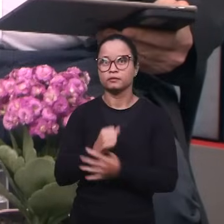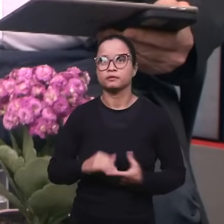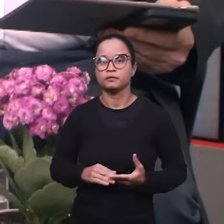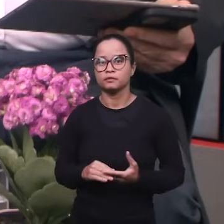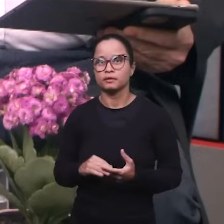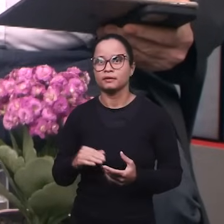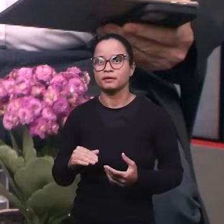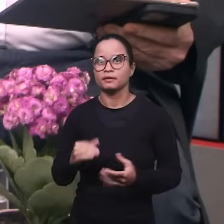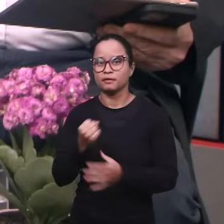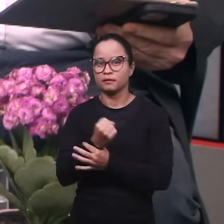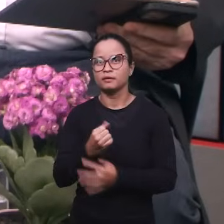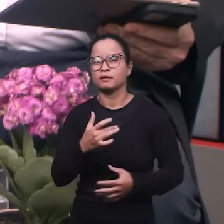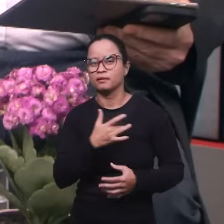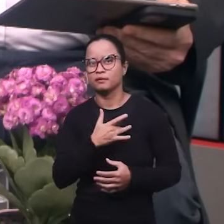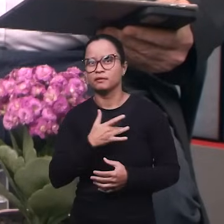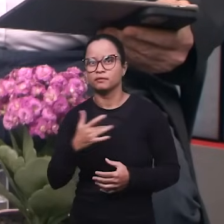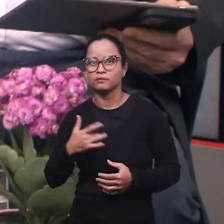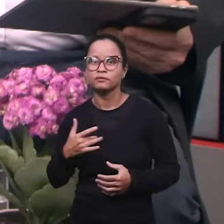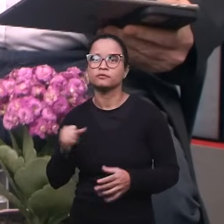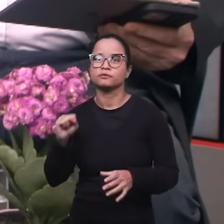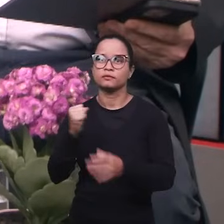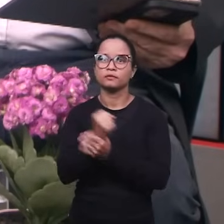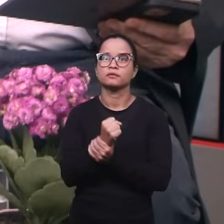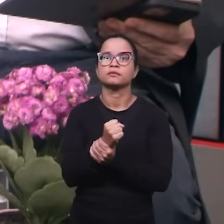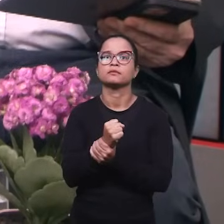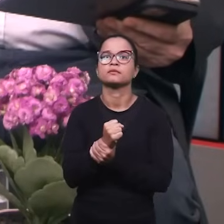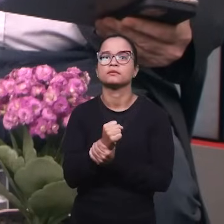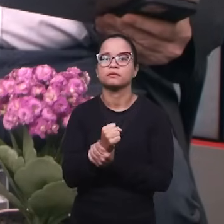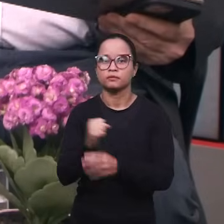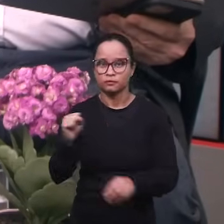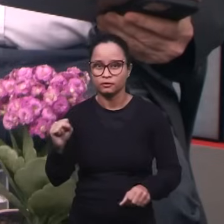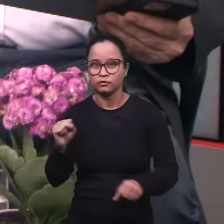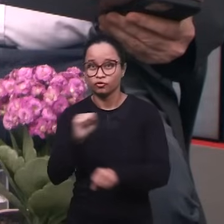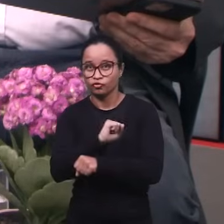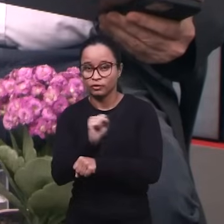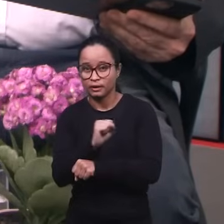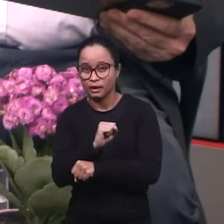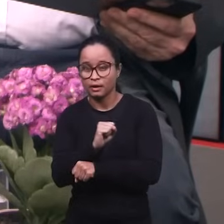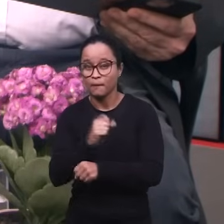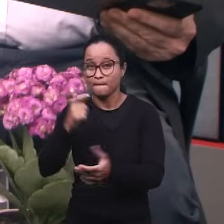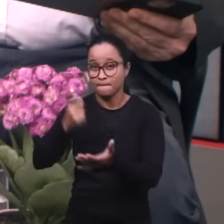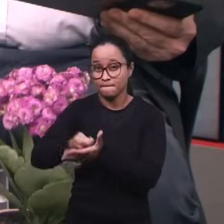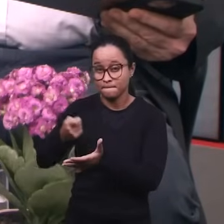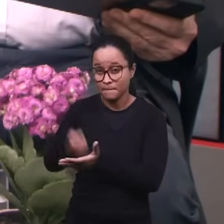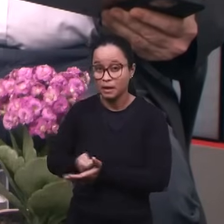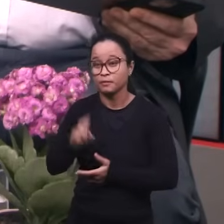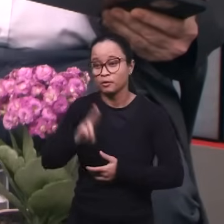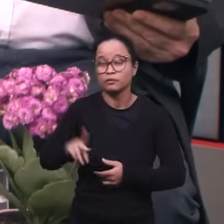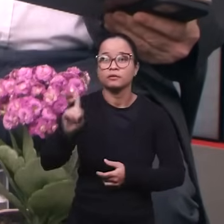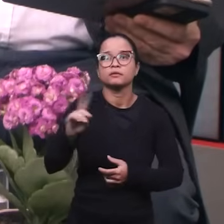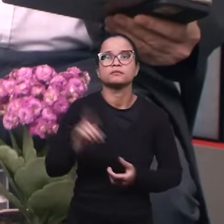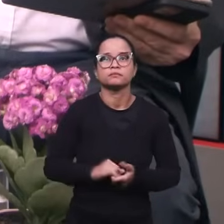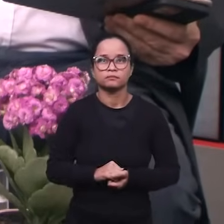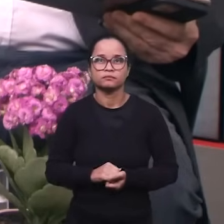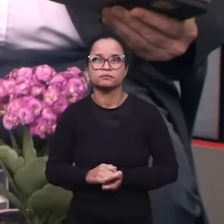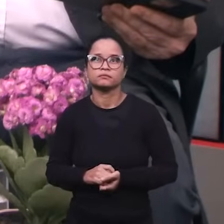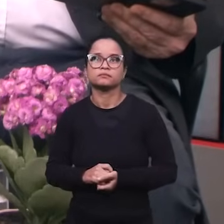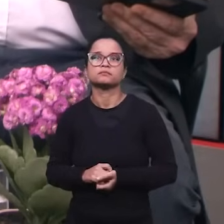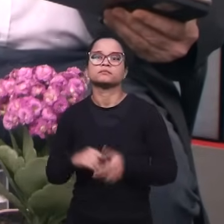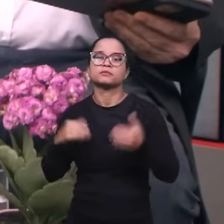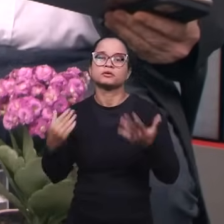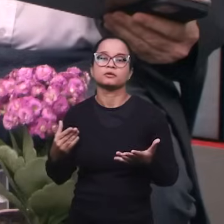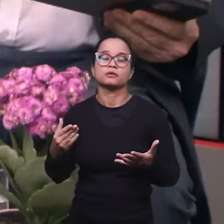seguro saúde, seguro de carro, a gente paga doido para não usar. Só para aposentadoria que a gente quer. Mas a